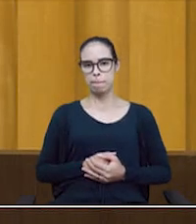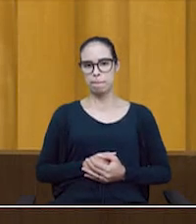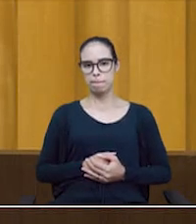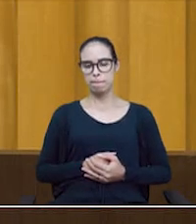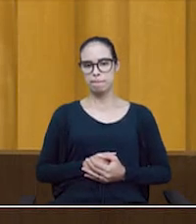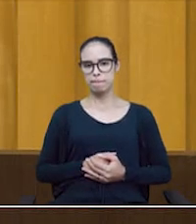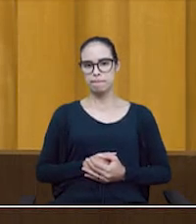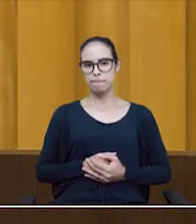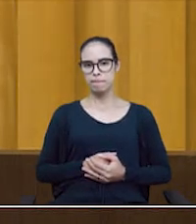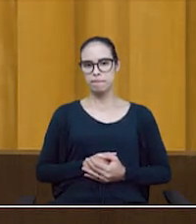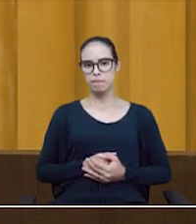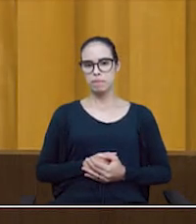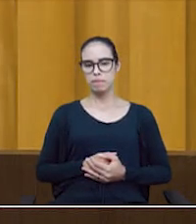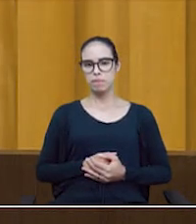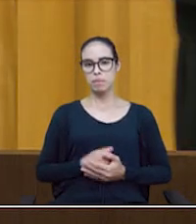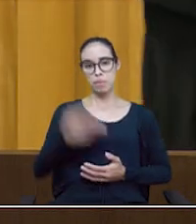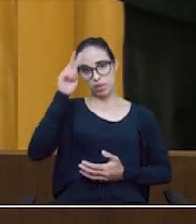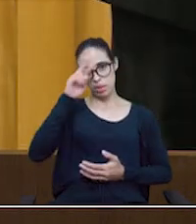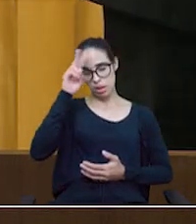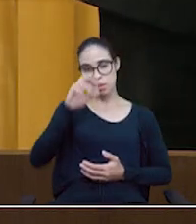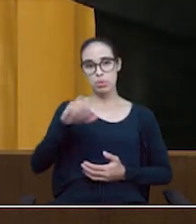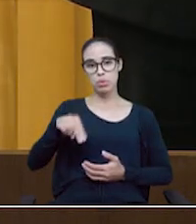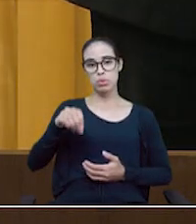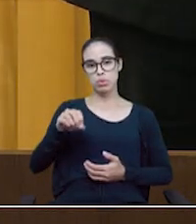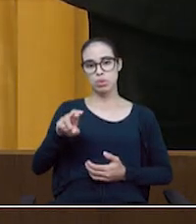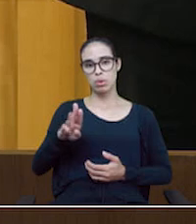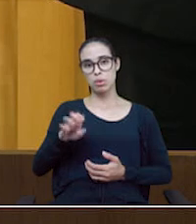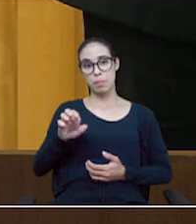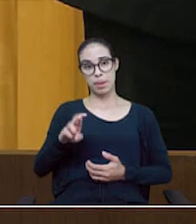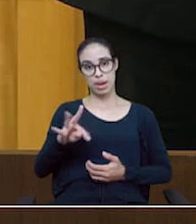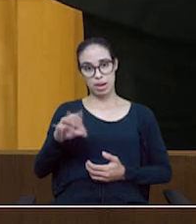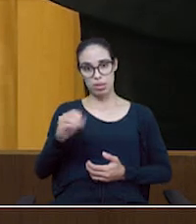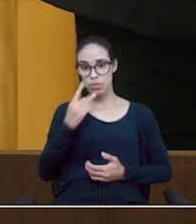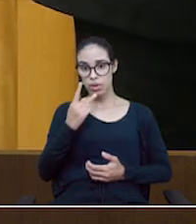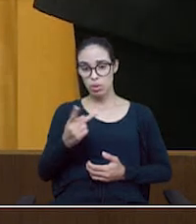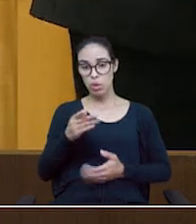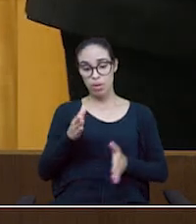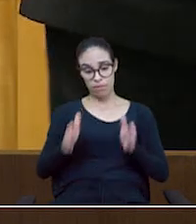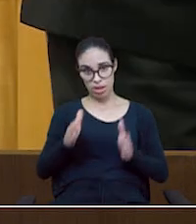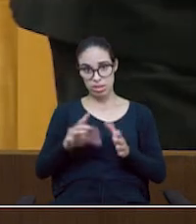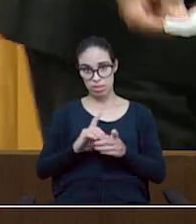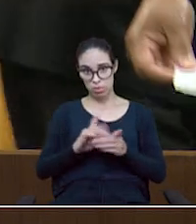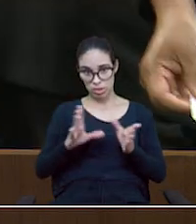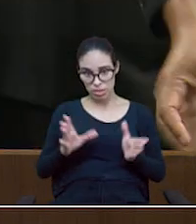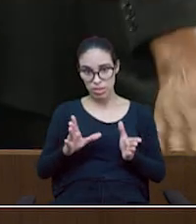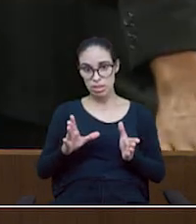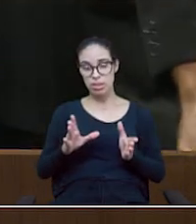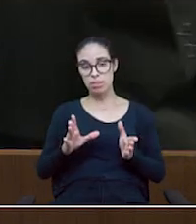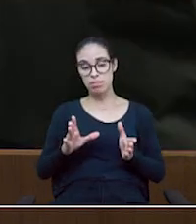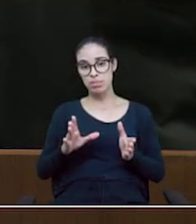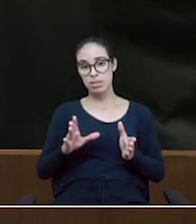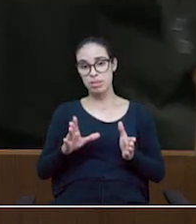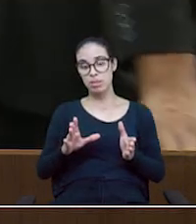E aqui eu lembro que Norberto Bobbio afirma que a atual fase da democracia é caracterizada pela